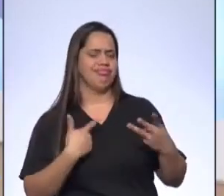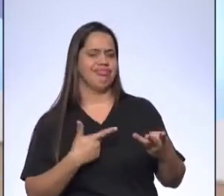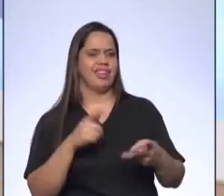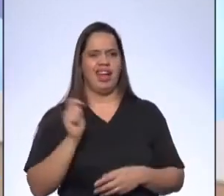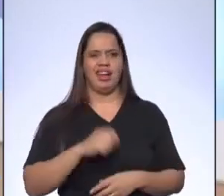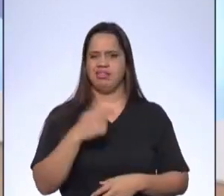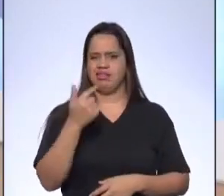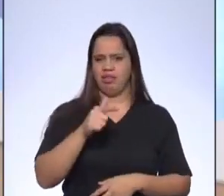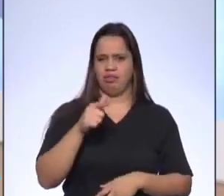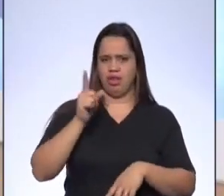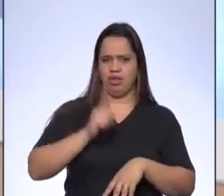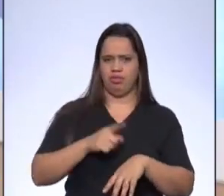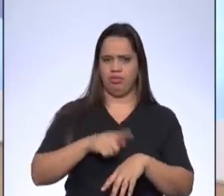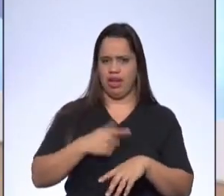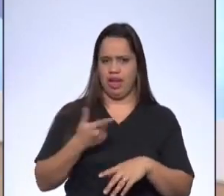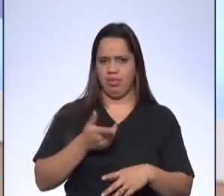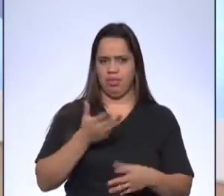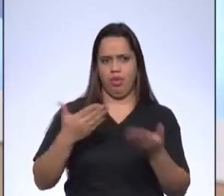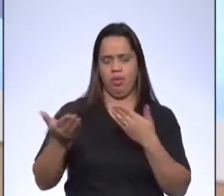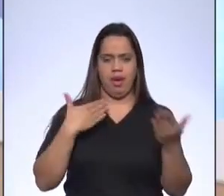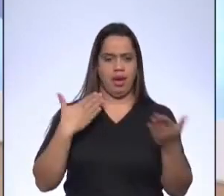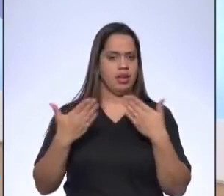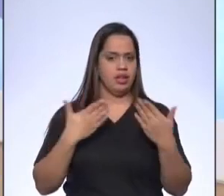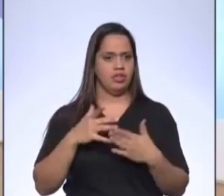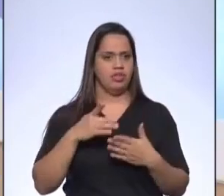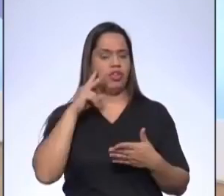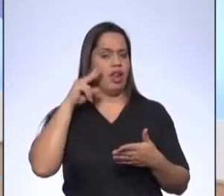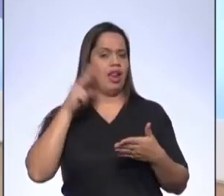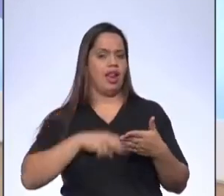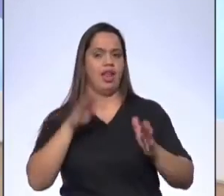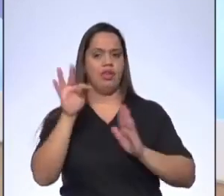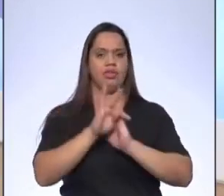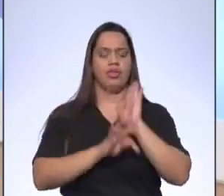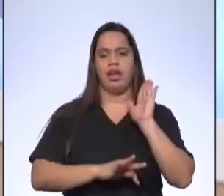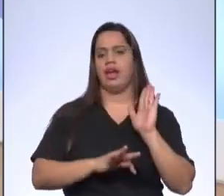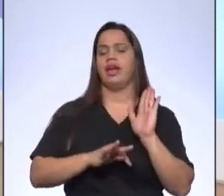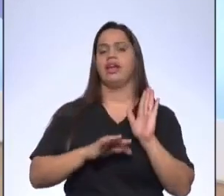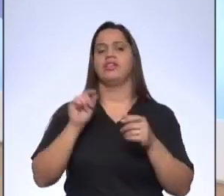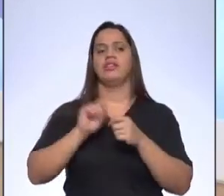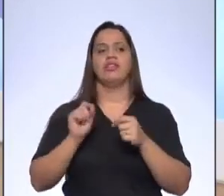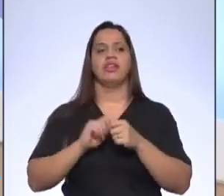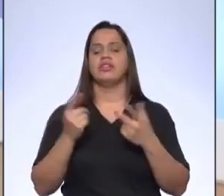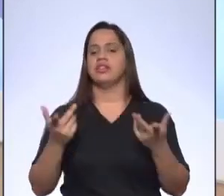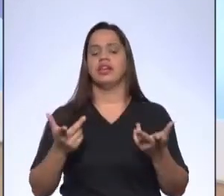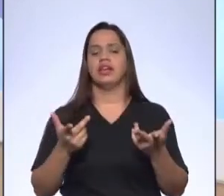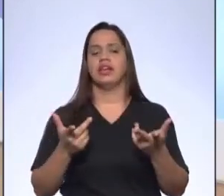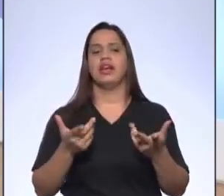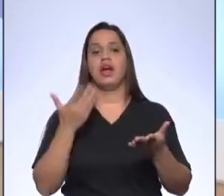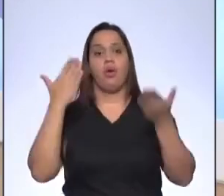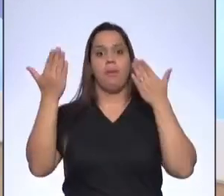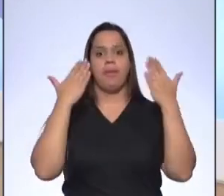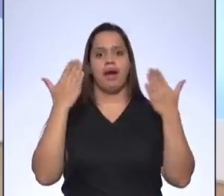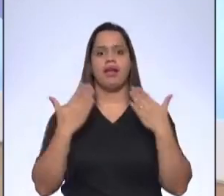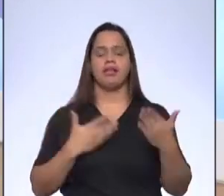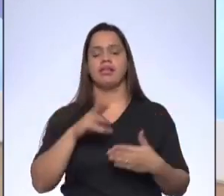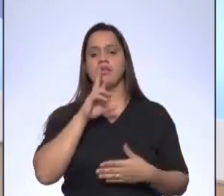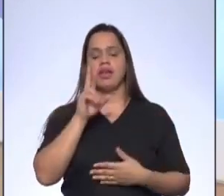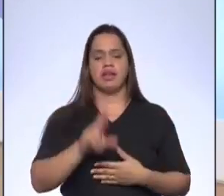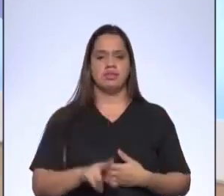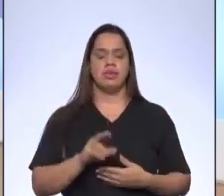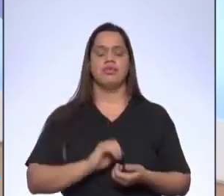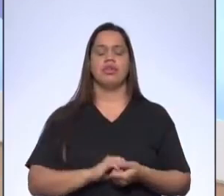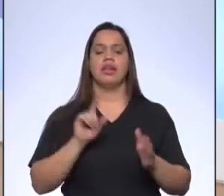fazerem aí a análise comparativa, né? Você ler o texto e você fazer responder